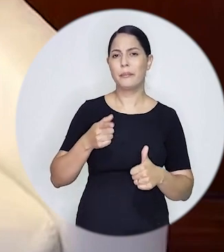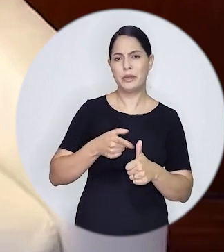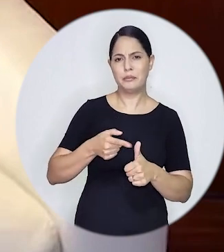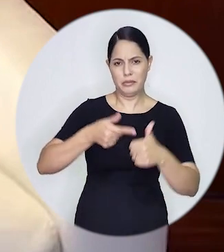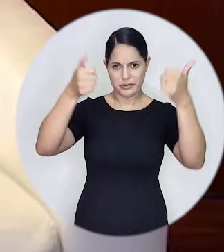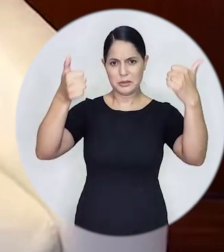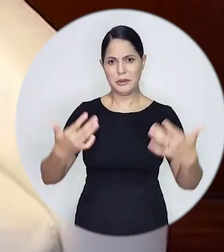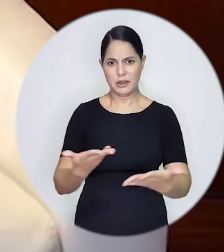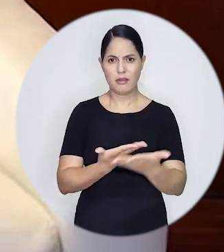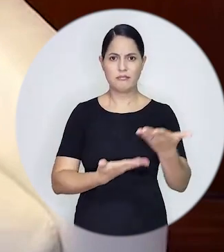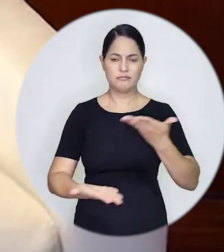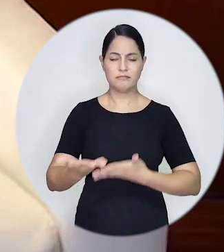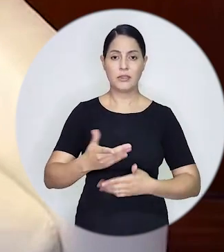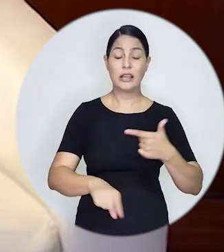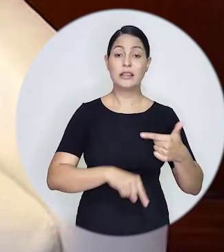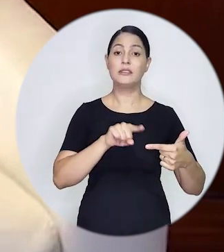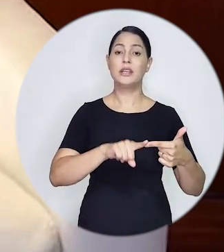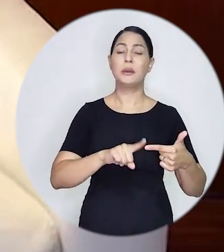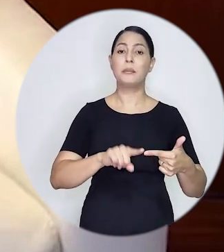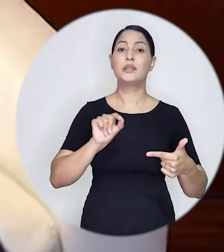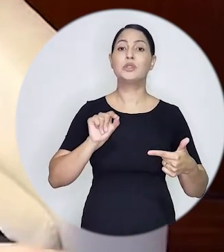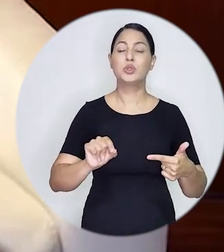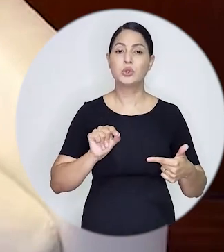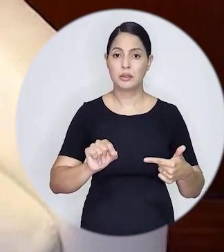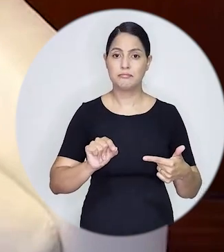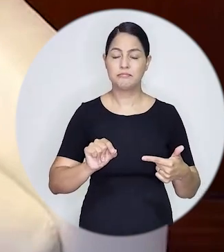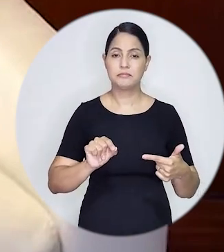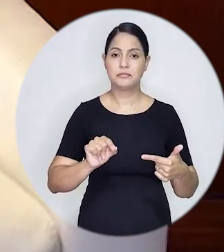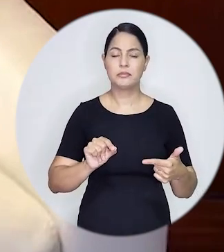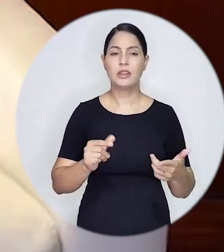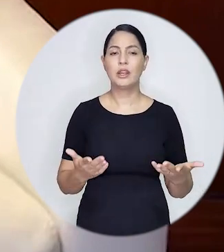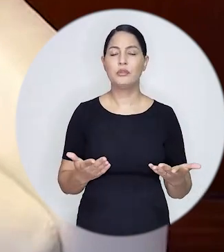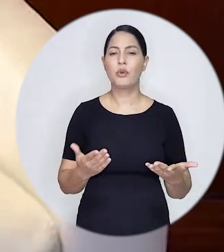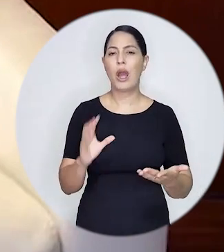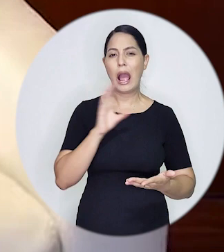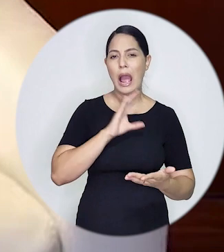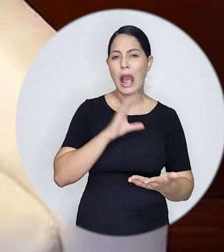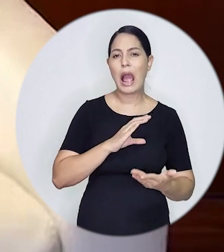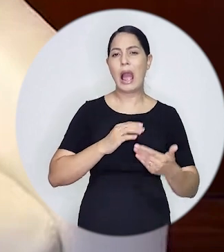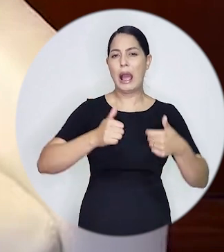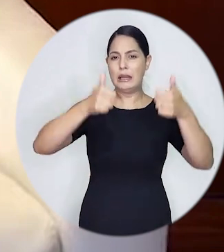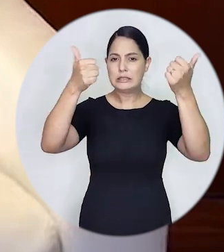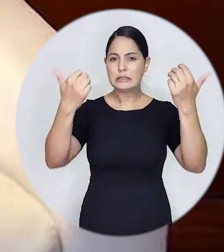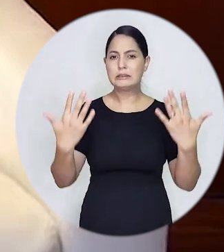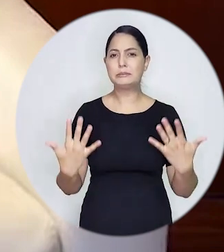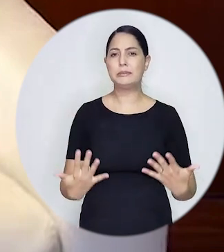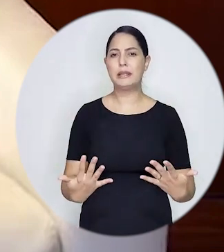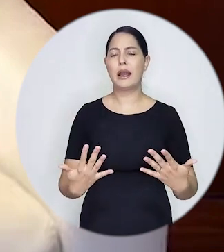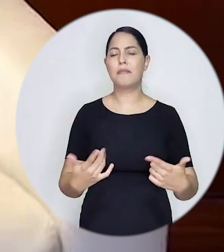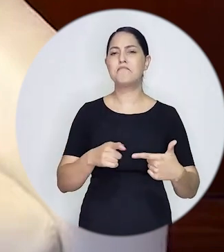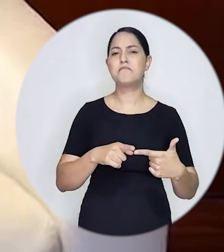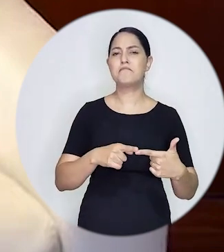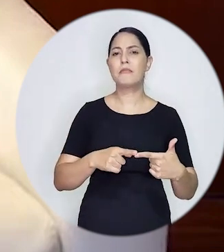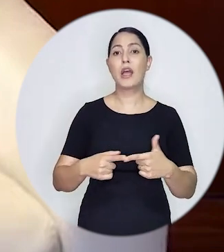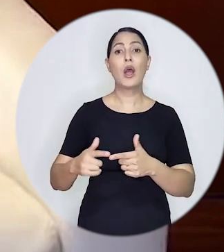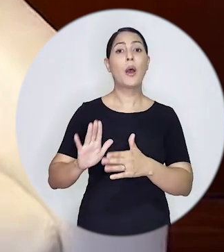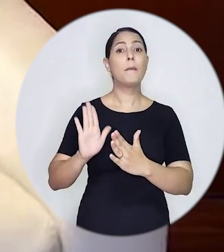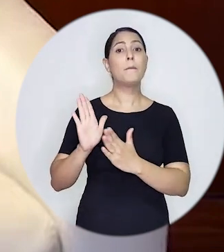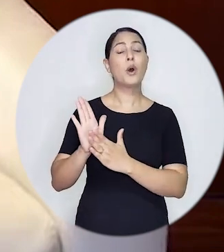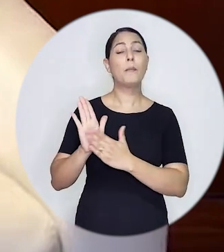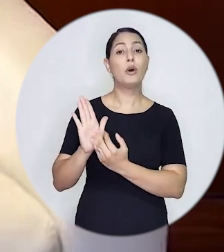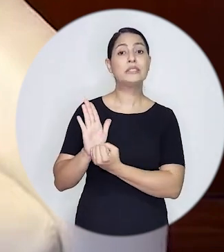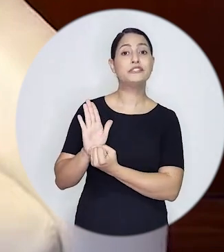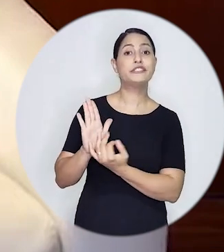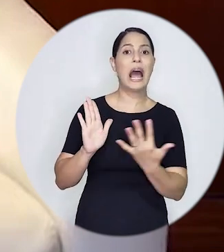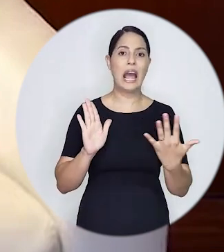nesse tema e a gente, então, vai dizer o que está à mesa, né, para debate de uma reforma tributária.